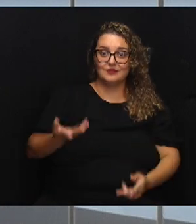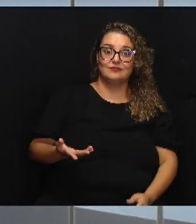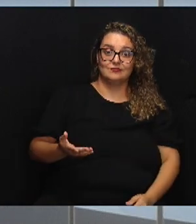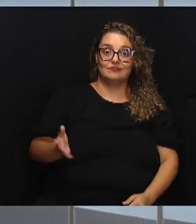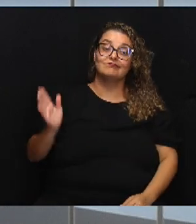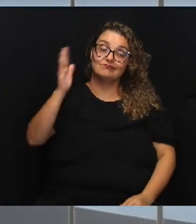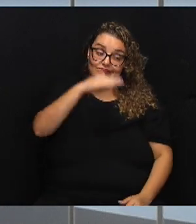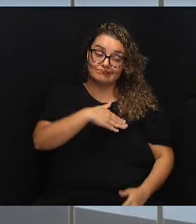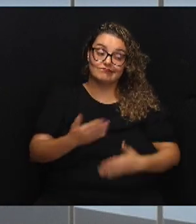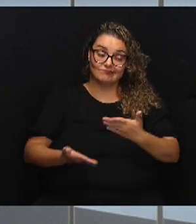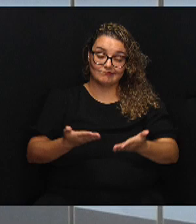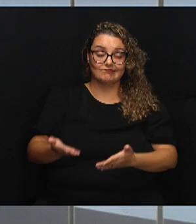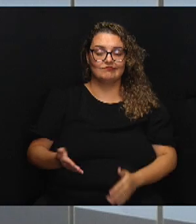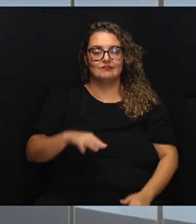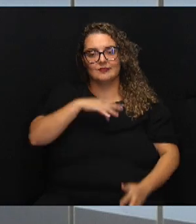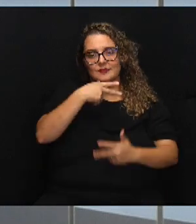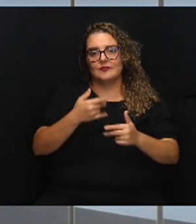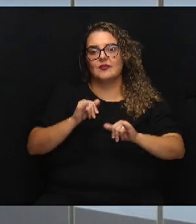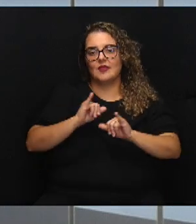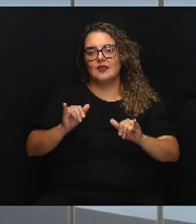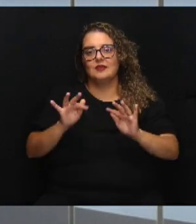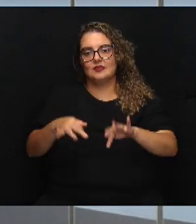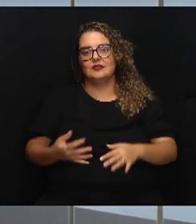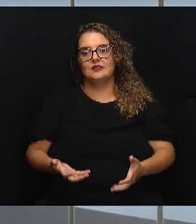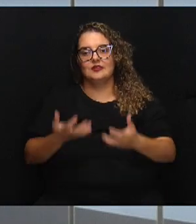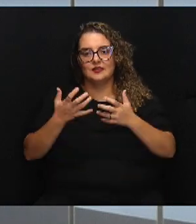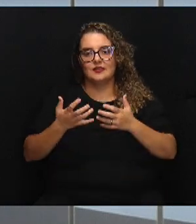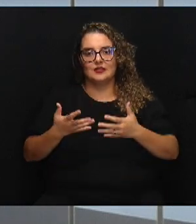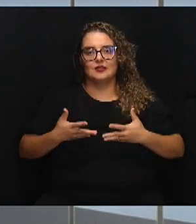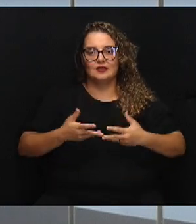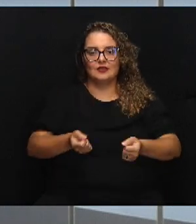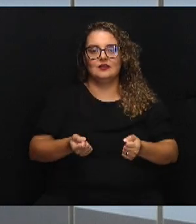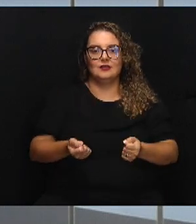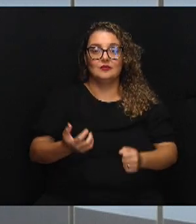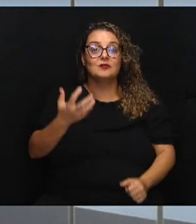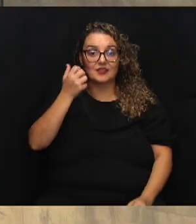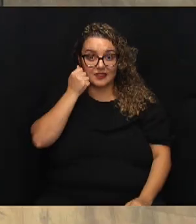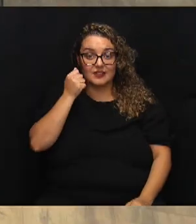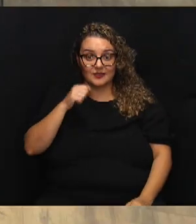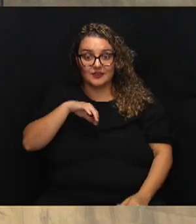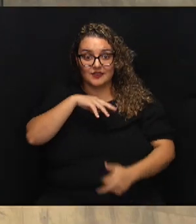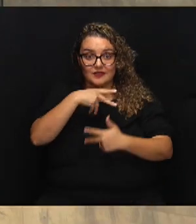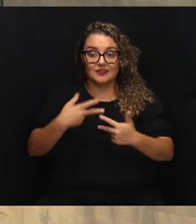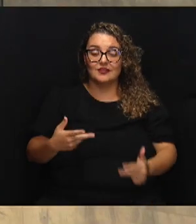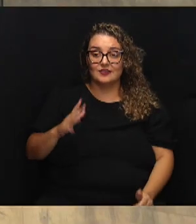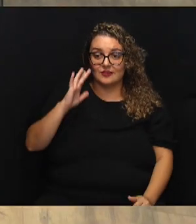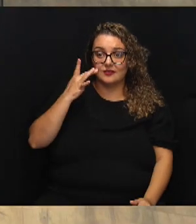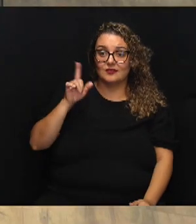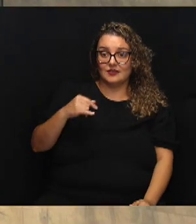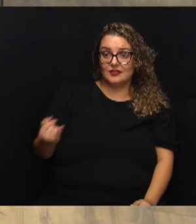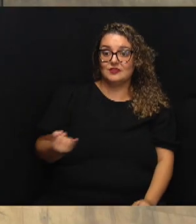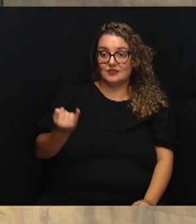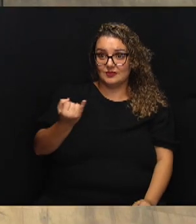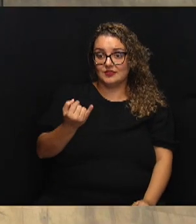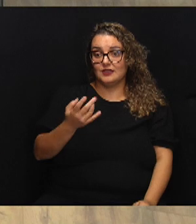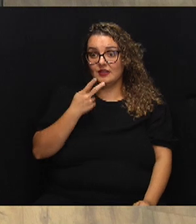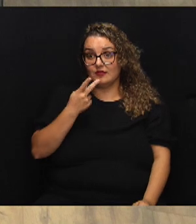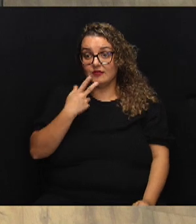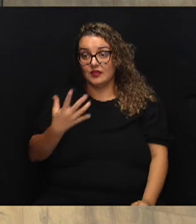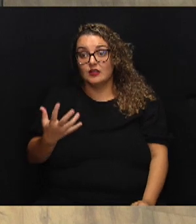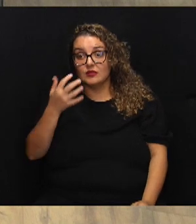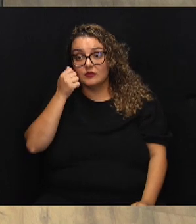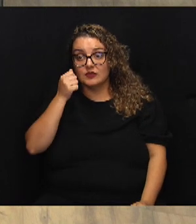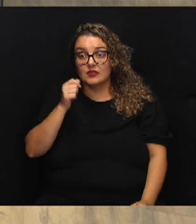E a minha mensagem final é que eu gostaria de convidar todos para adotar um animal. Eu acho essencial hoje a gente falar muito em adoção,